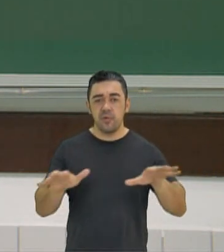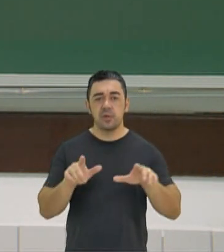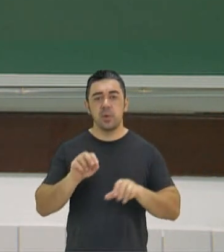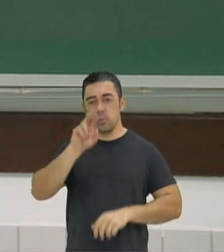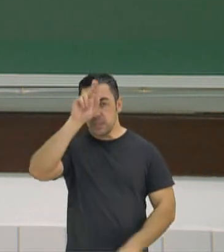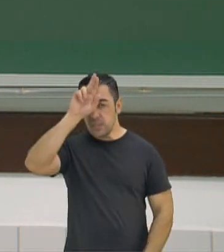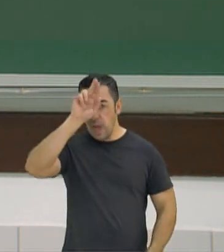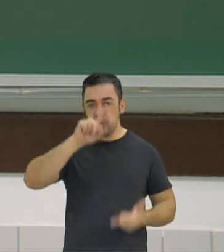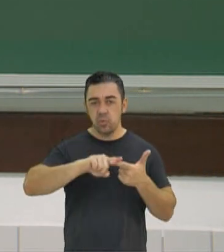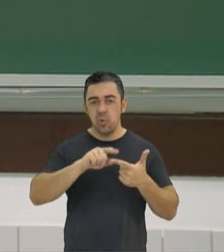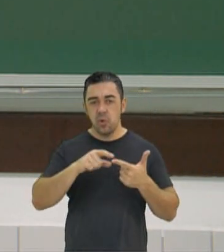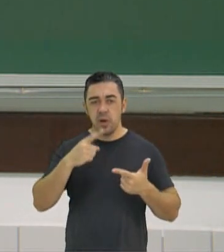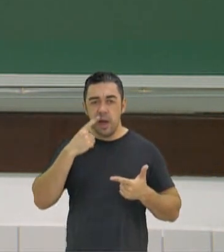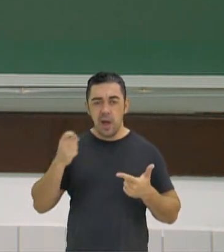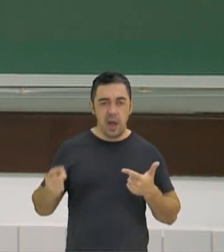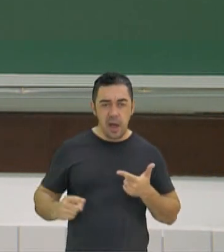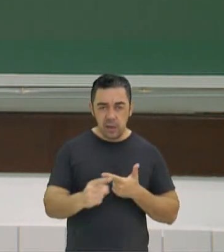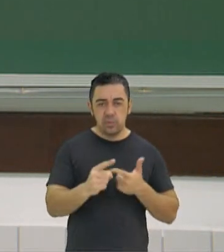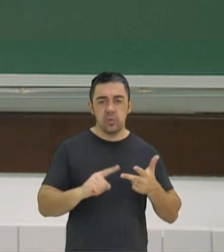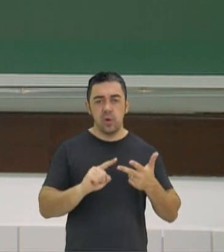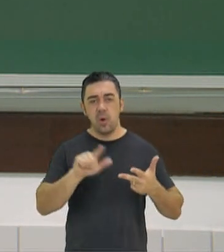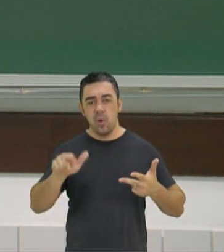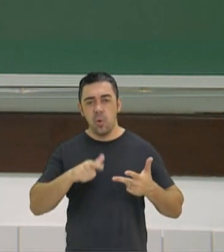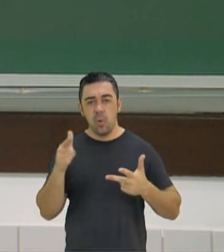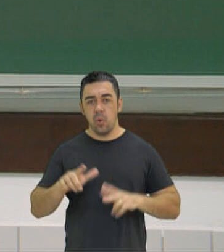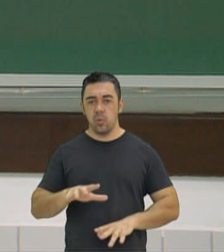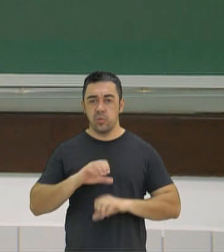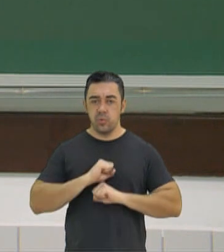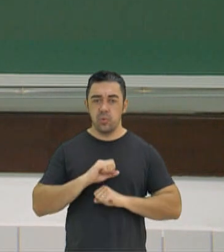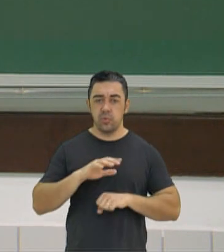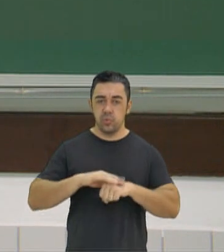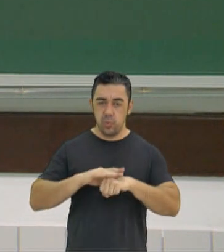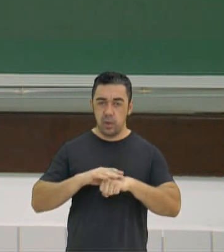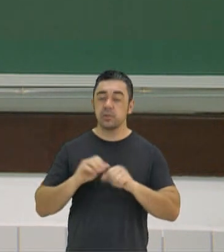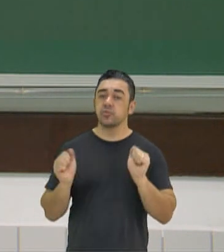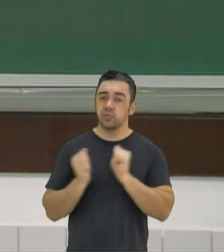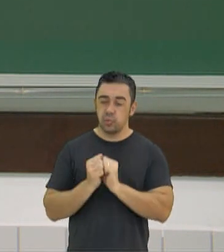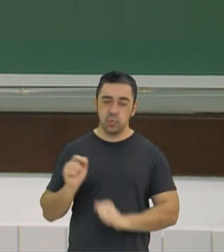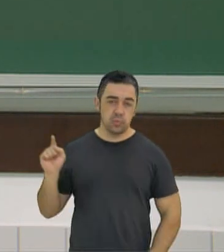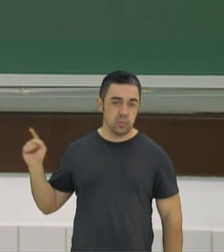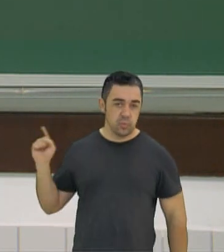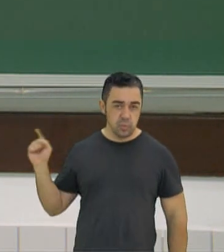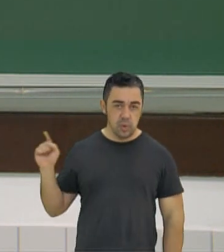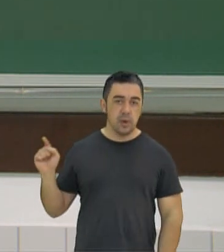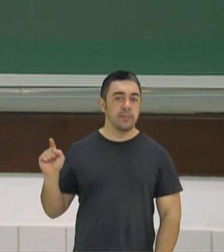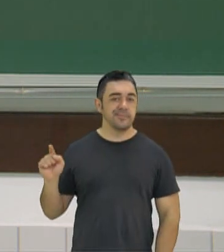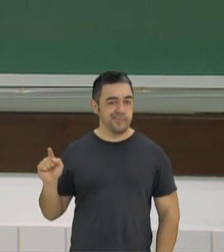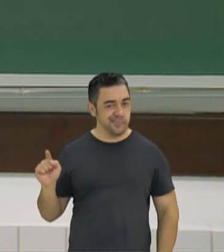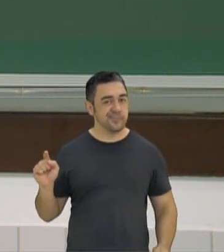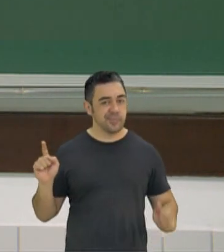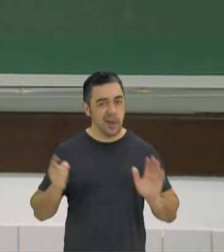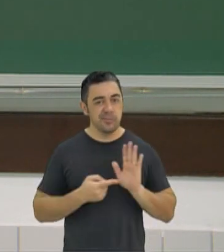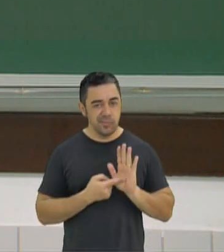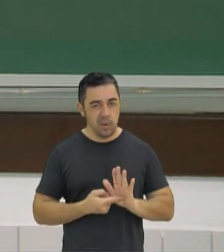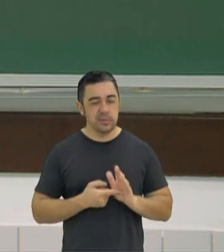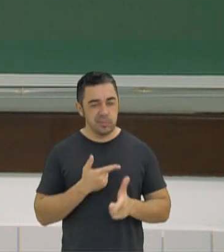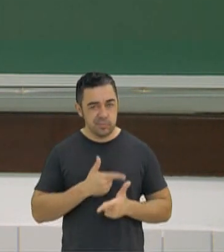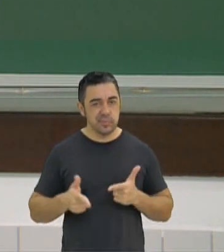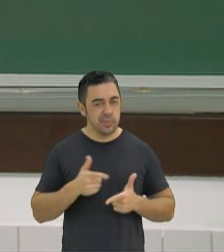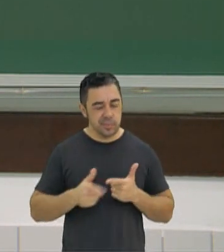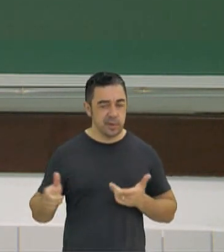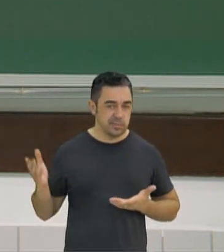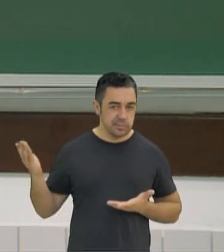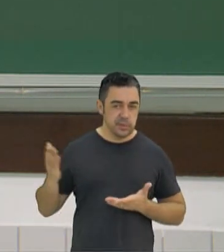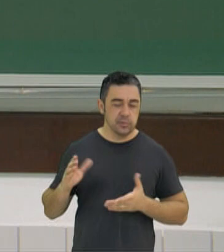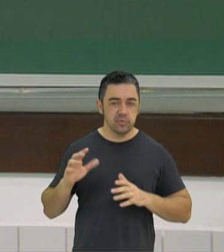insetos, roedores e demais doenças que podem vir junto com essa sistemática de maneira a mostrar toda a degradação dessa